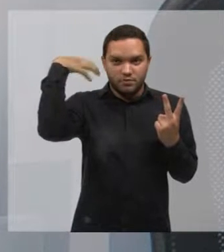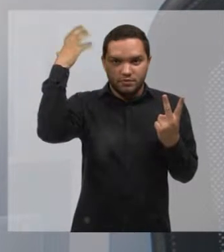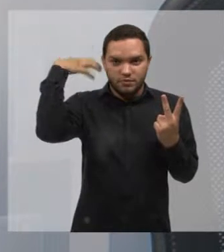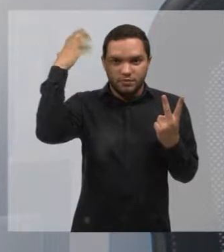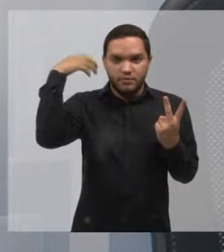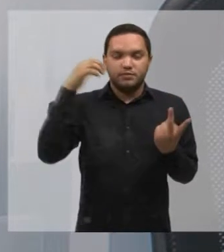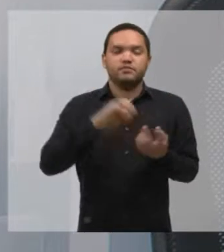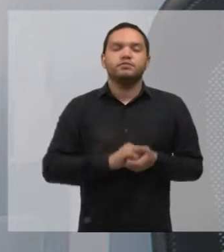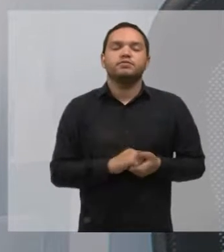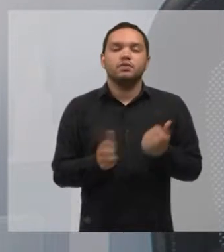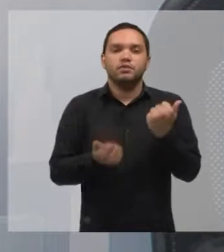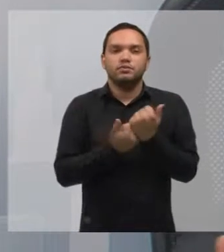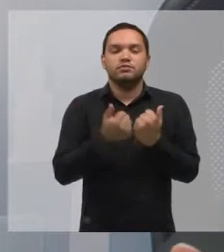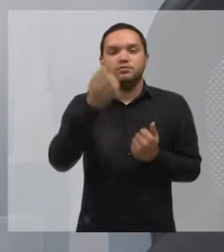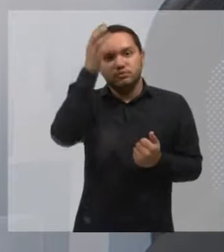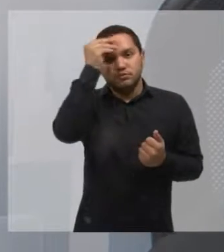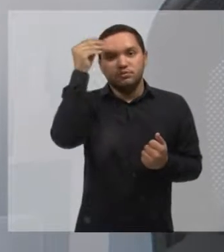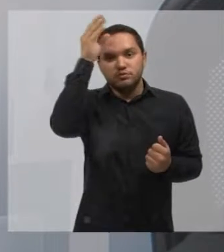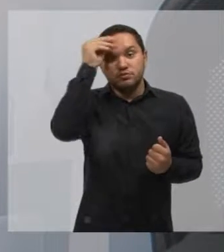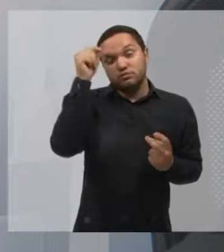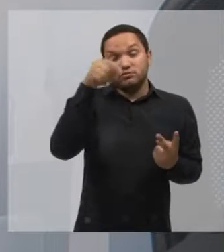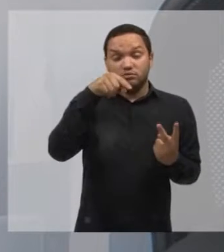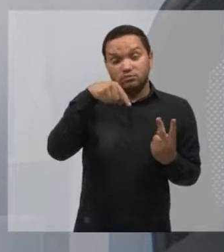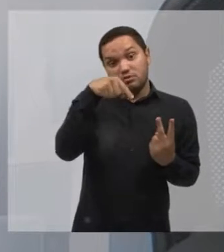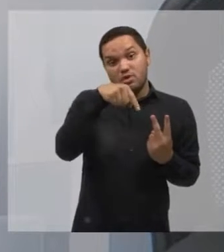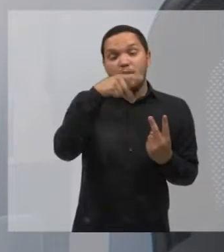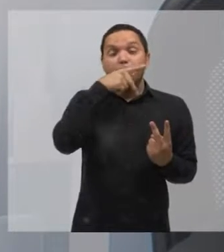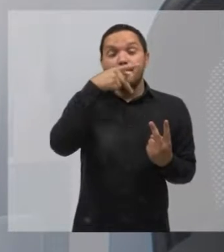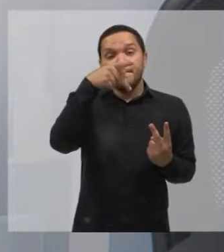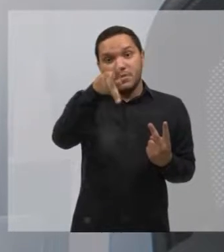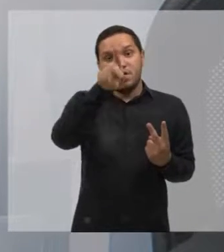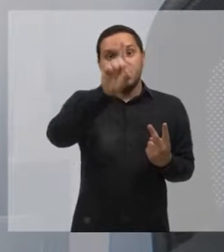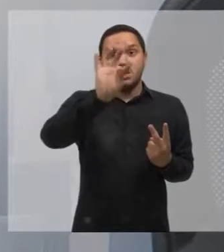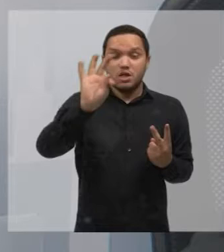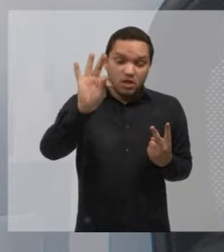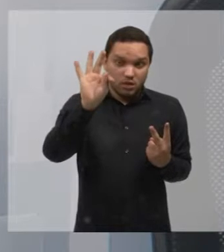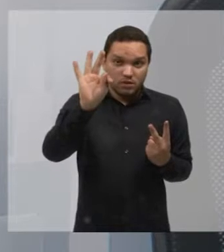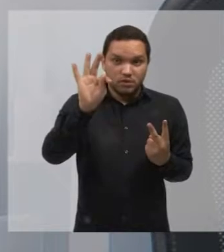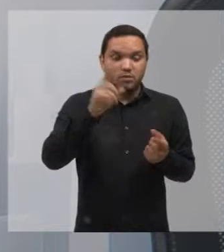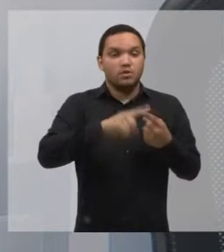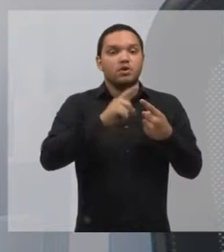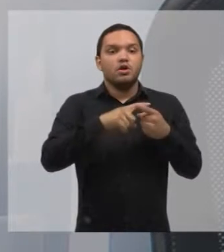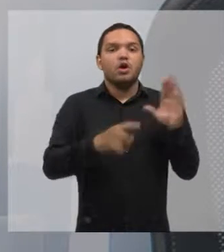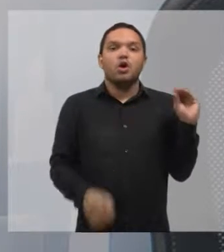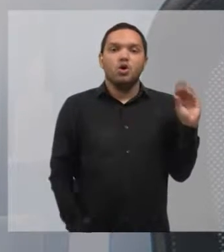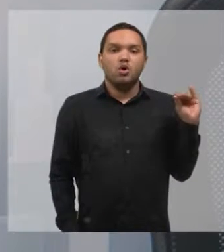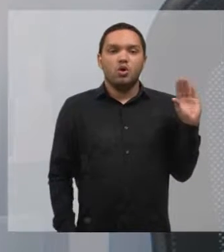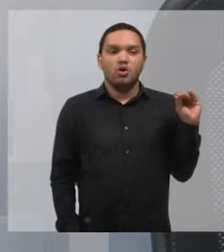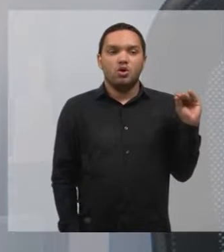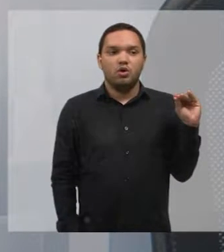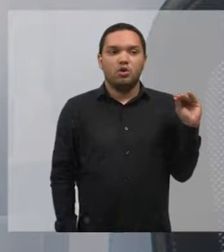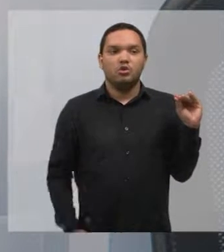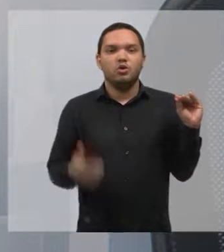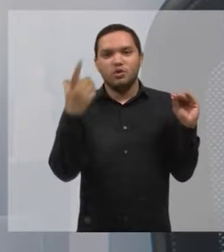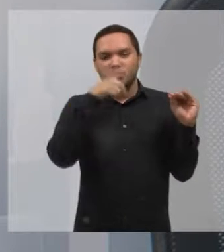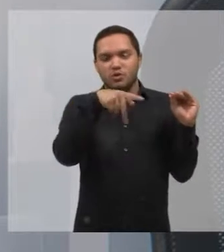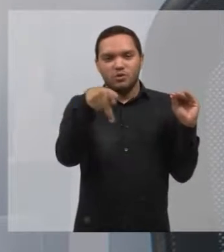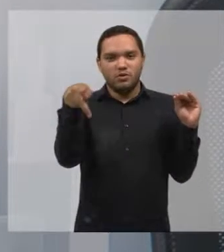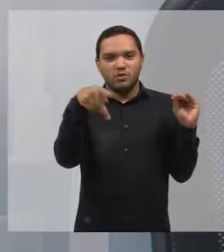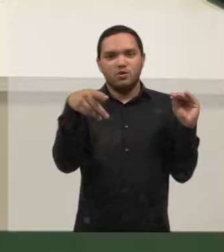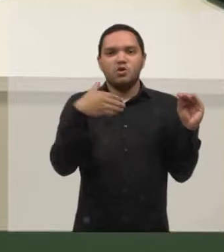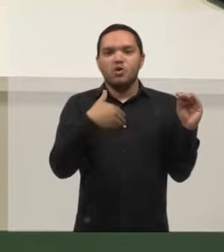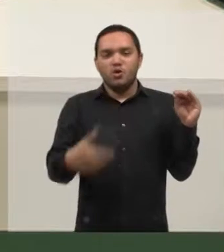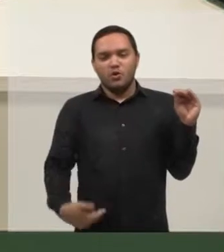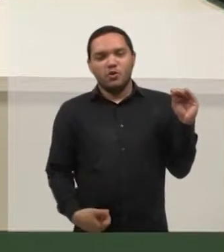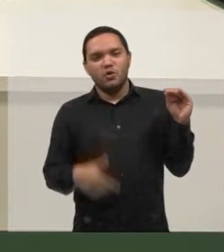Leitão, que mesmo sendo do PDT, o Ciro ficou com a presidência, né, você está querendo dizer, e o governador ficou